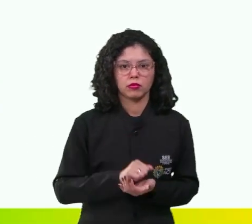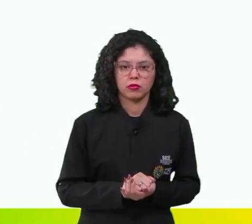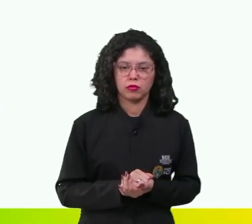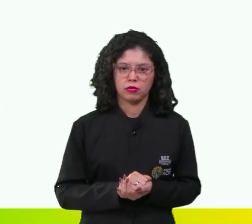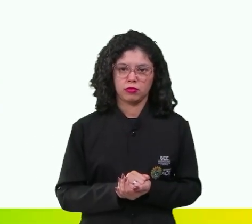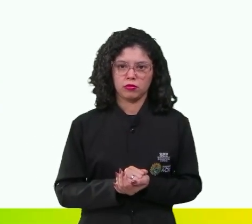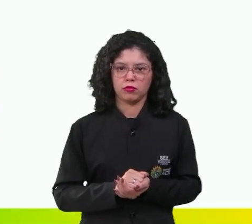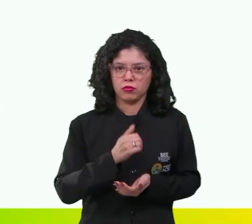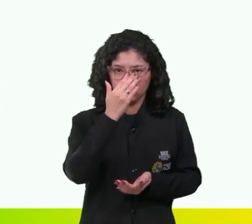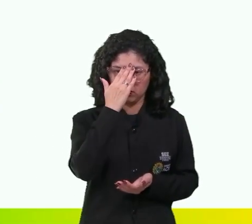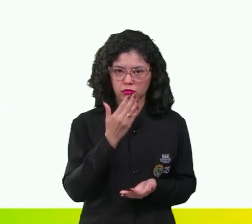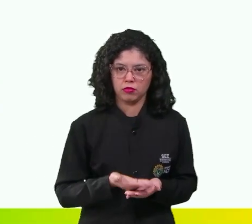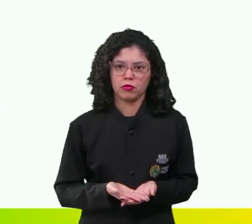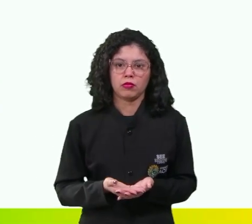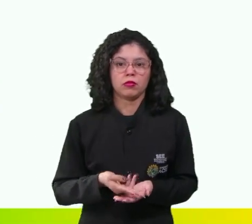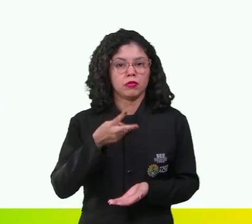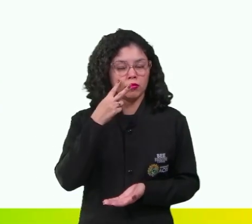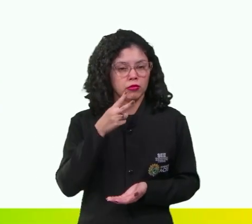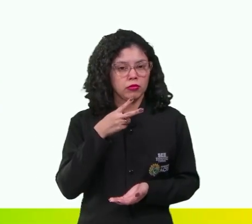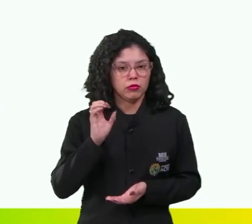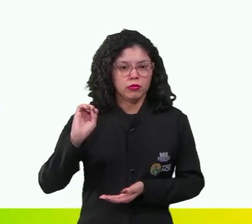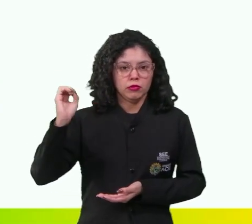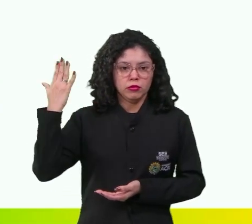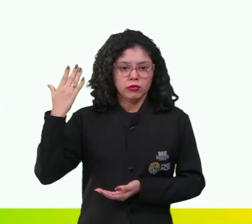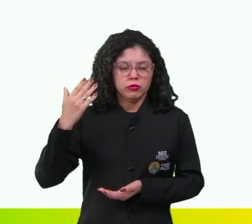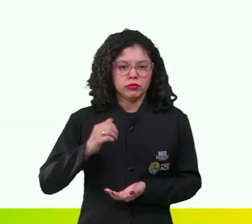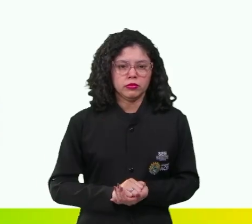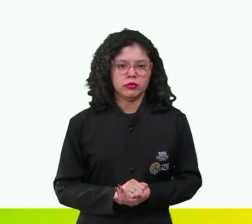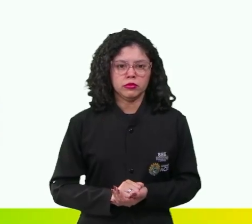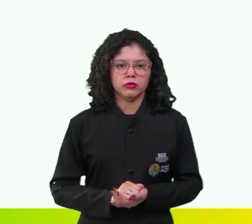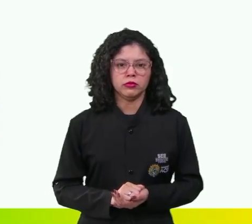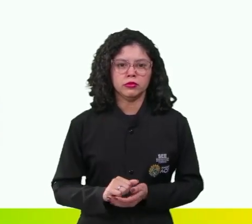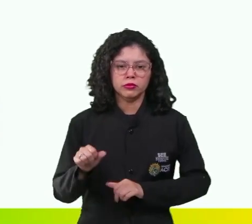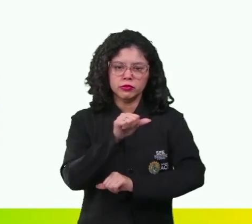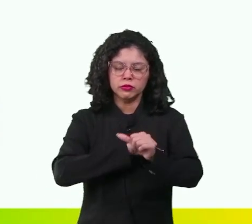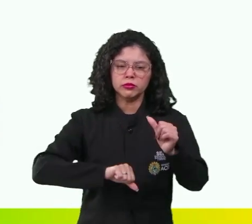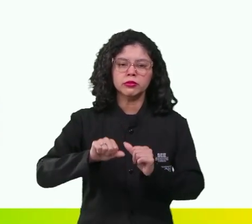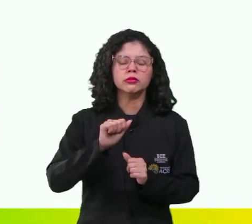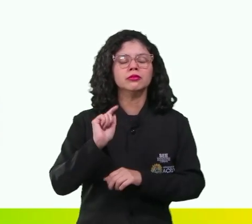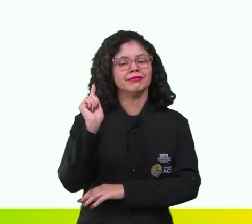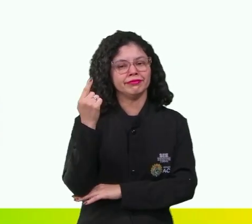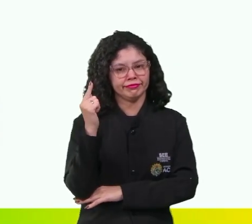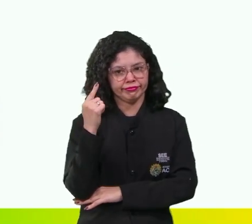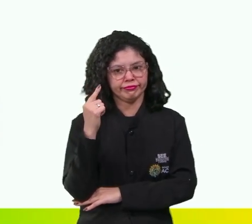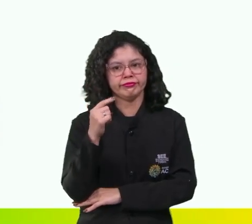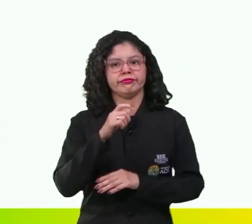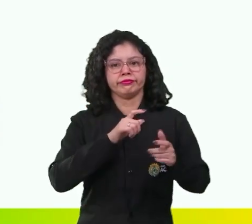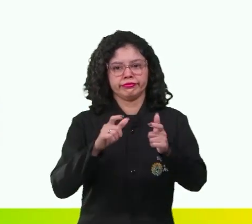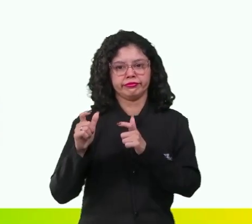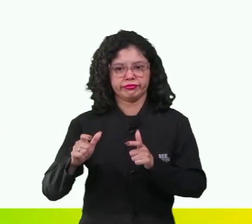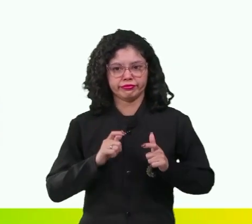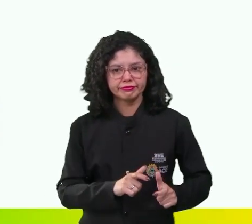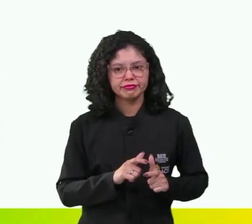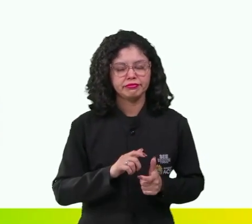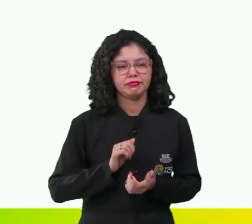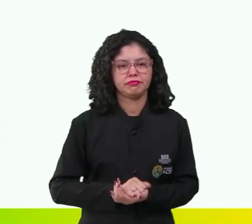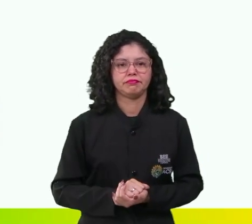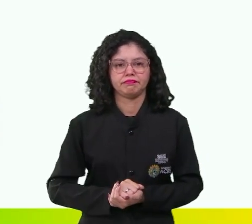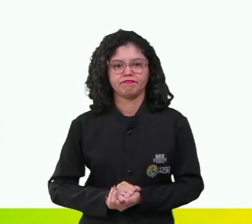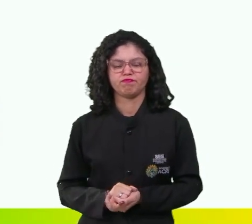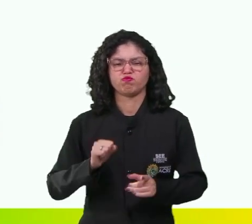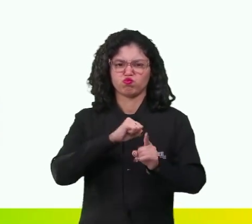por acreditar no que está acontecendo. Então, transformação do espaço geográfico.